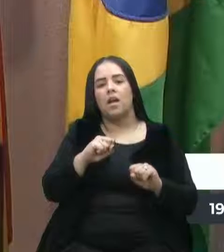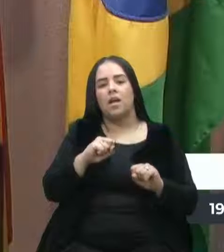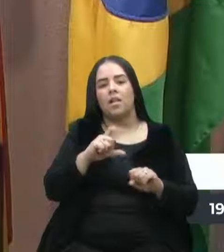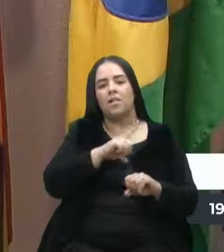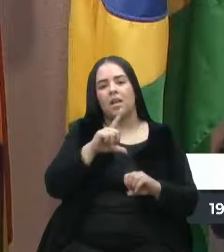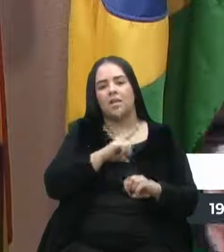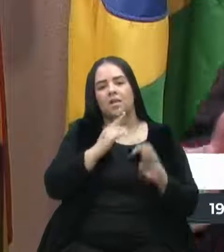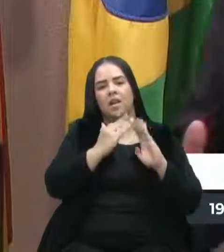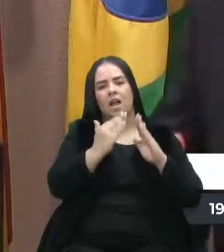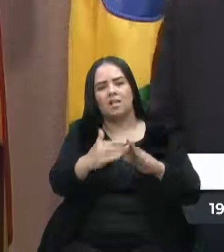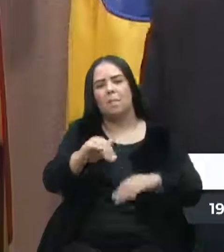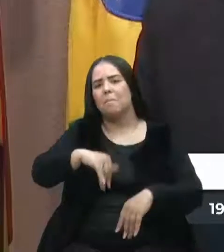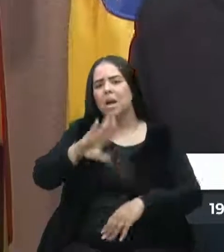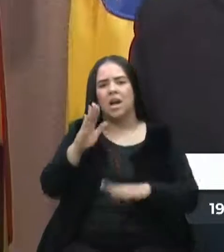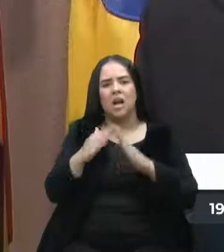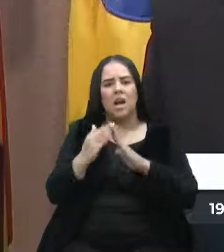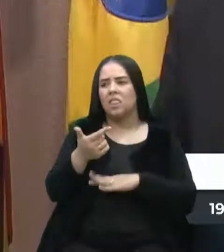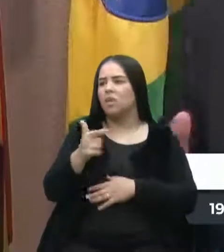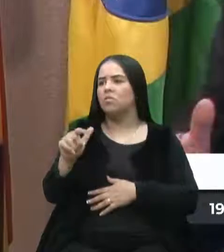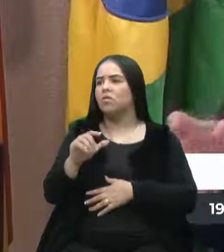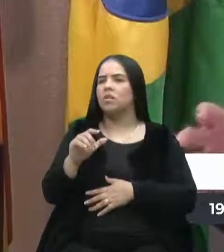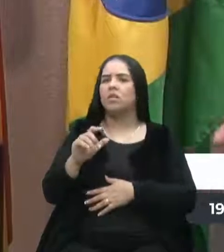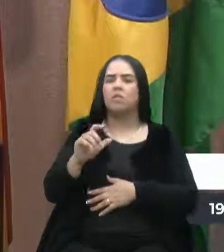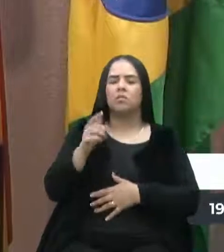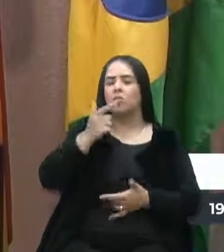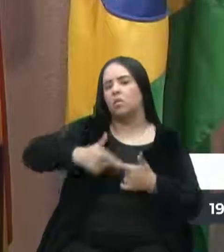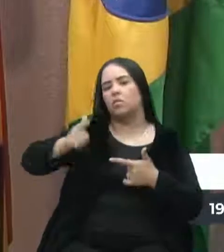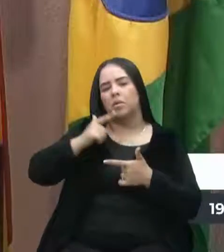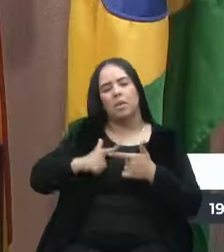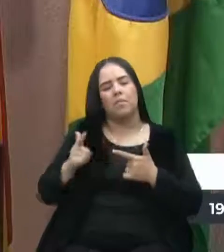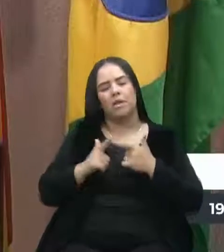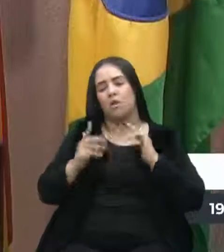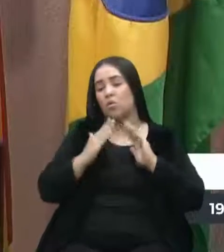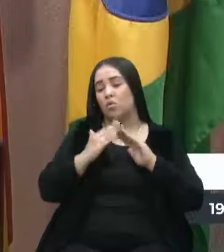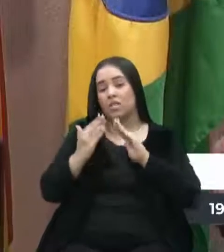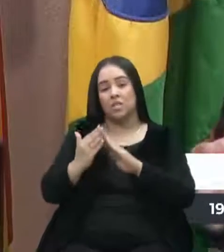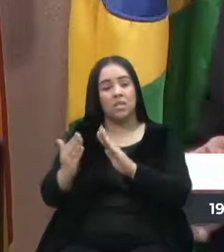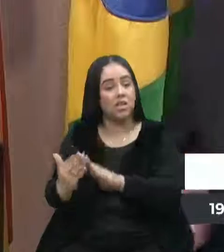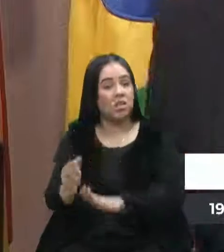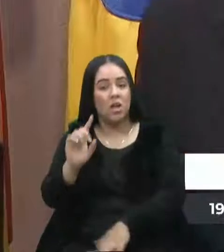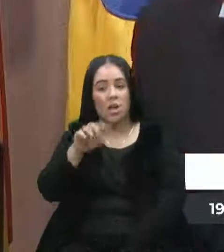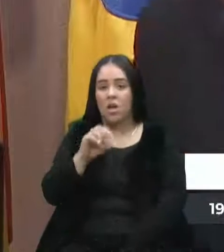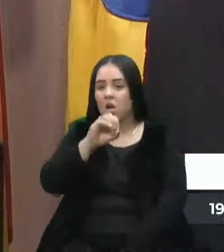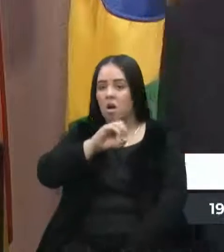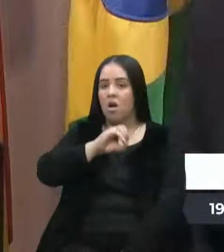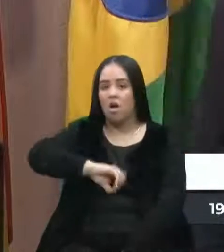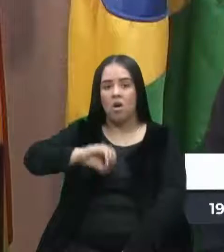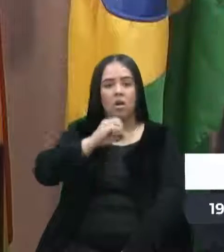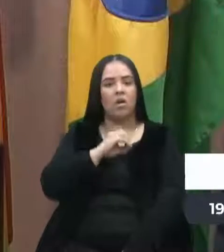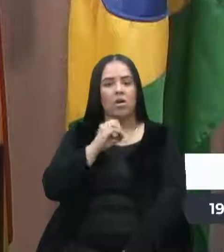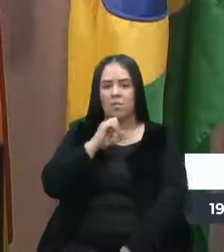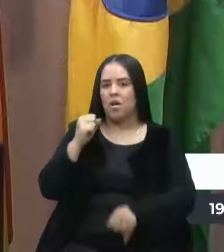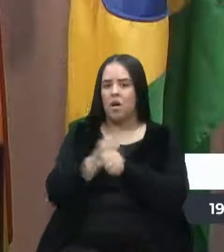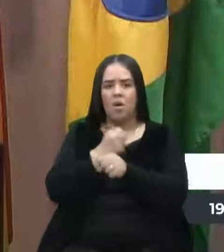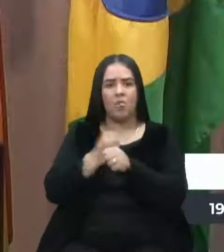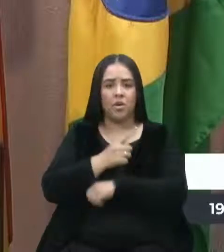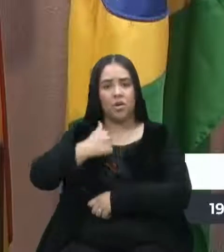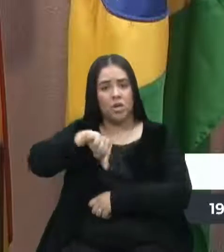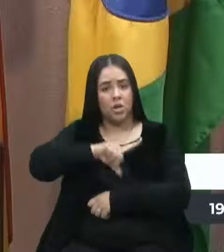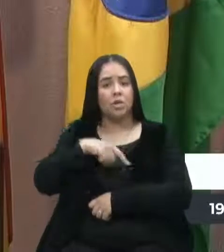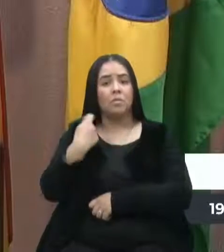né ah não tem Condomínio não tem que os problemas tanto com os vizinhos é uma bela de uma obra e precisamos incentivar o